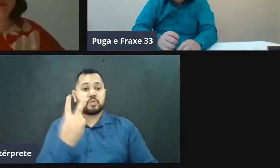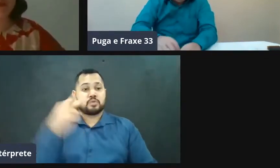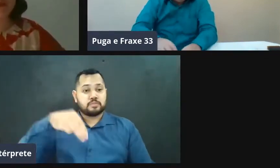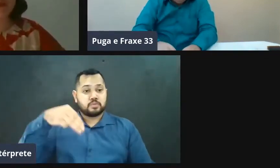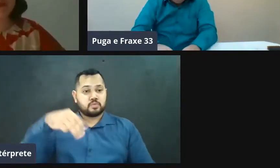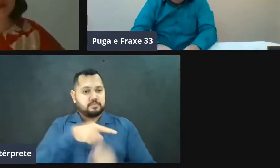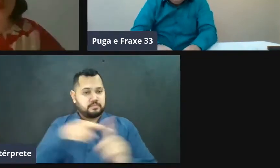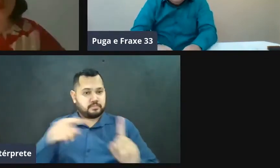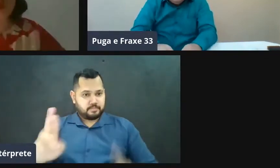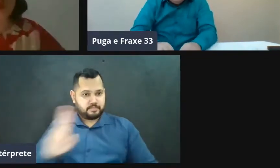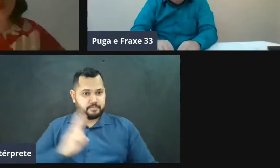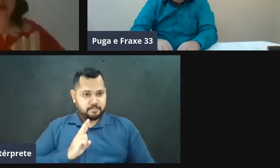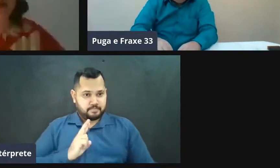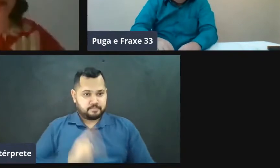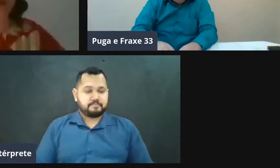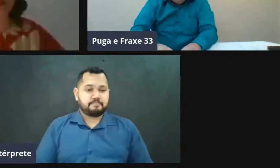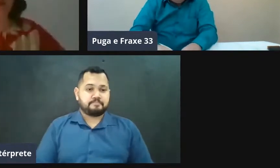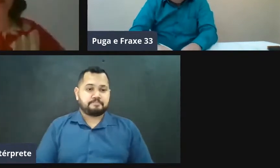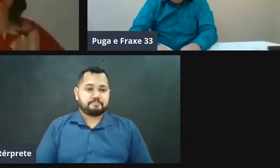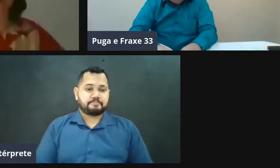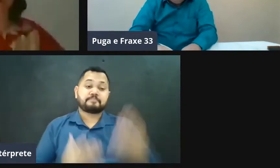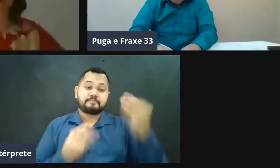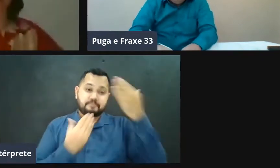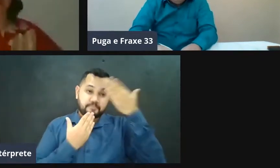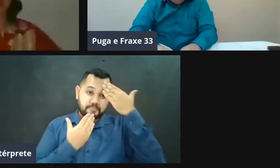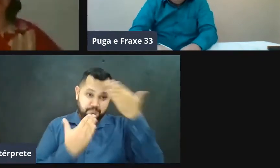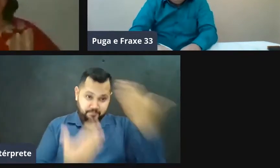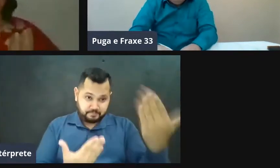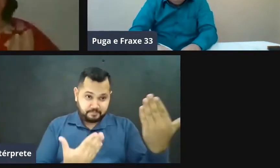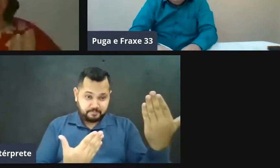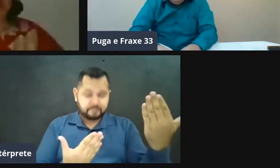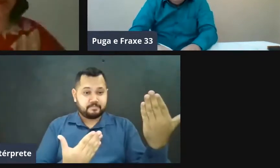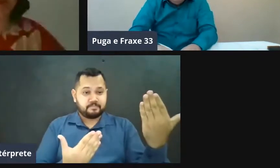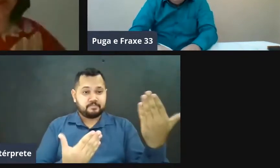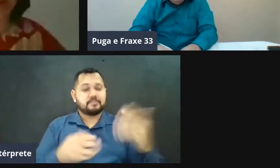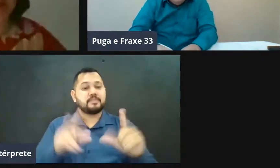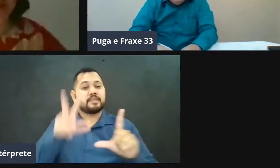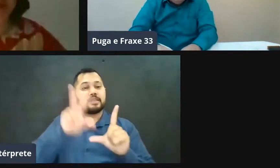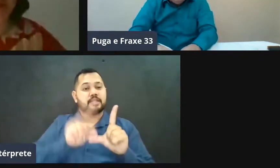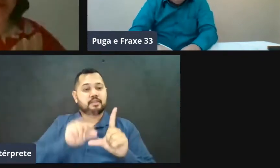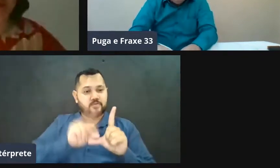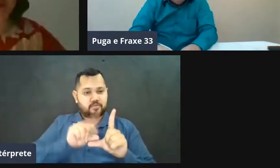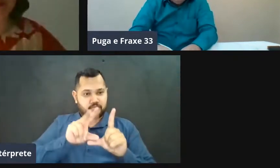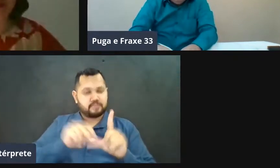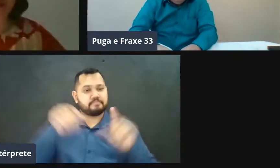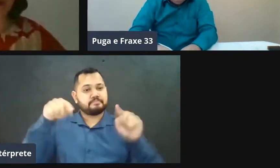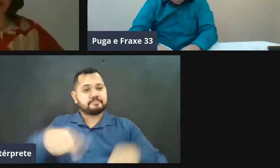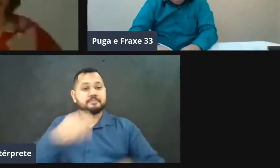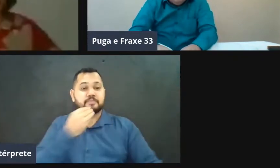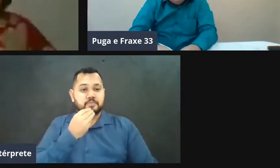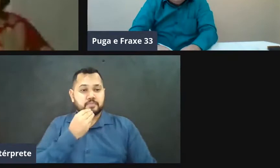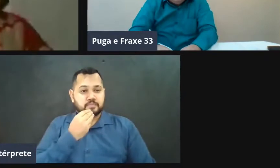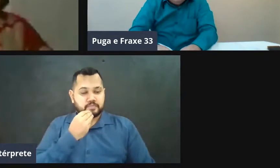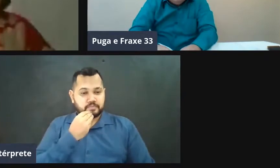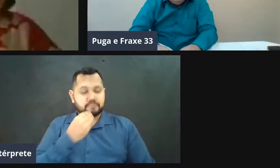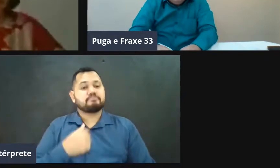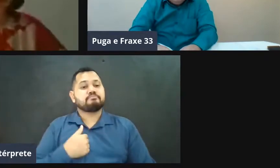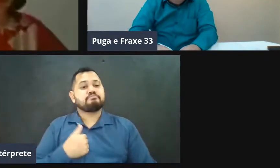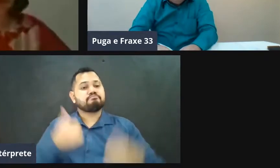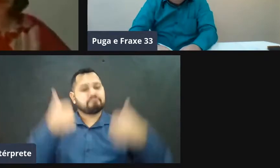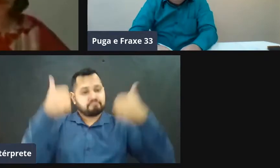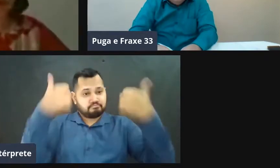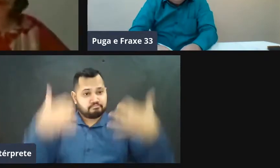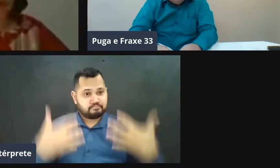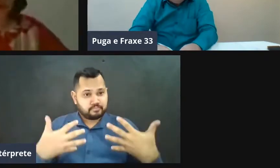O senhor pode iniciar. Muito obrigado à TV UFAM pela oportunidade. E eu posso dizer com